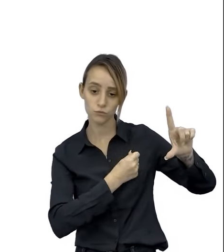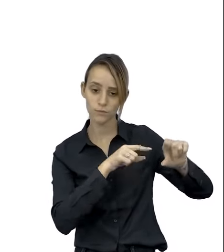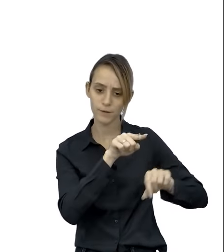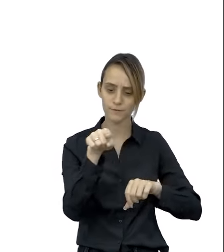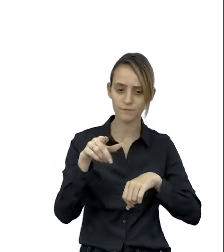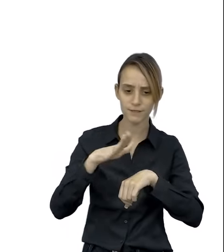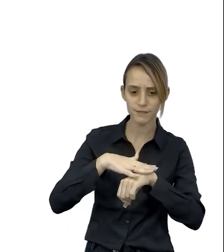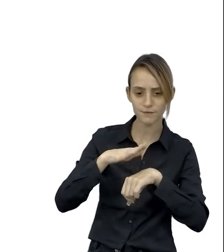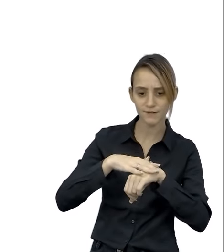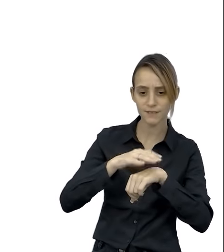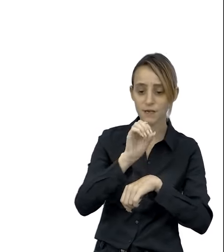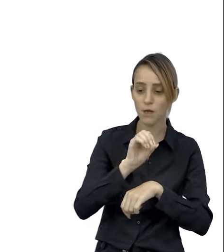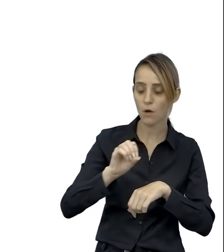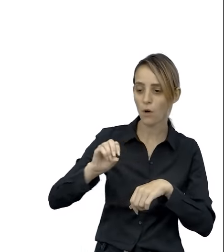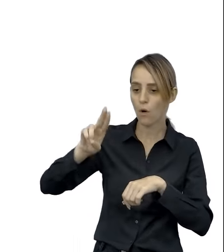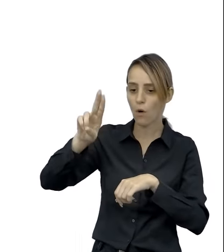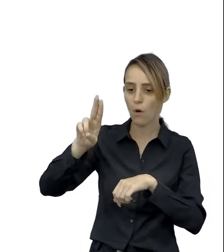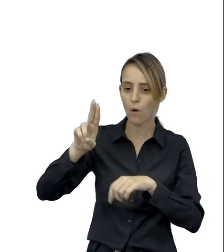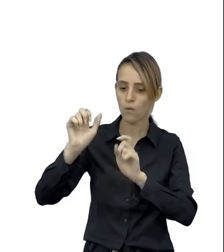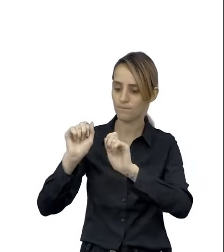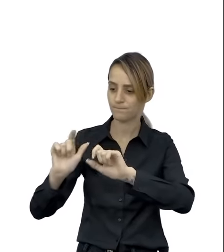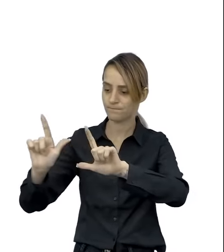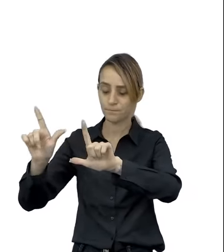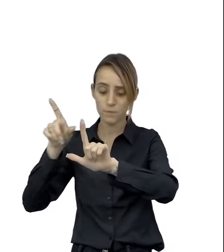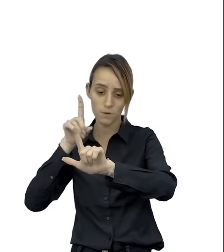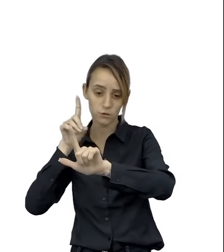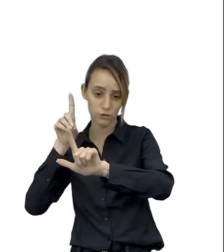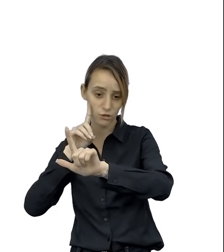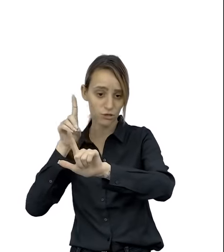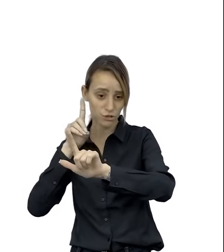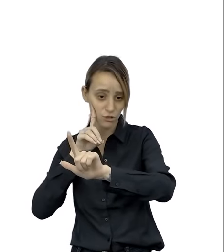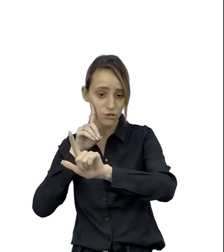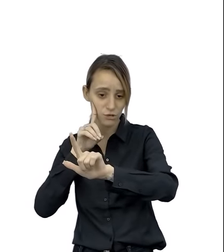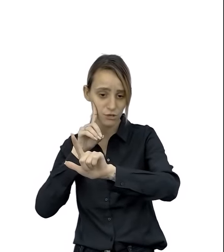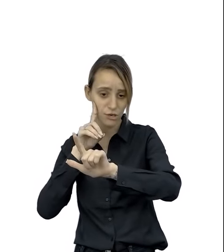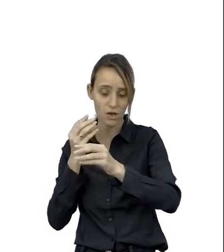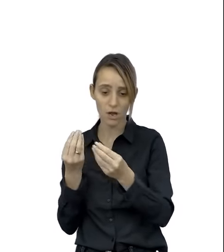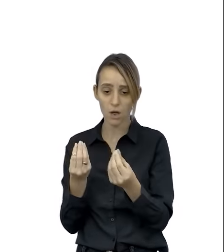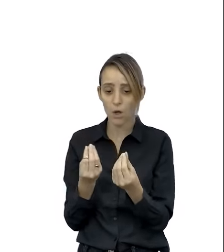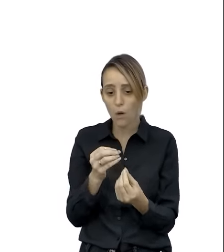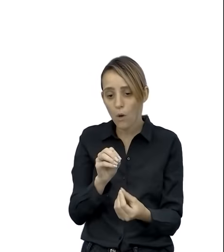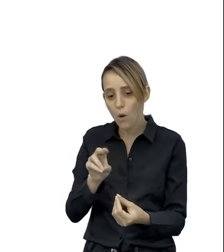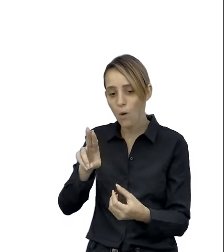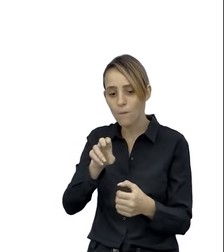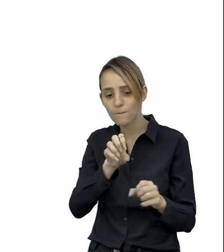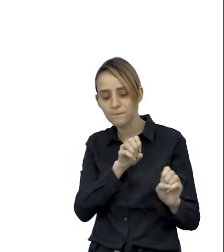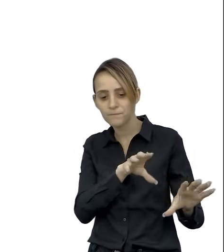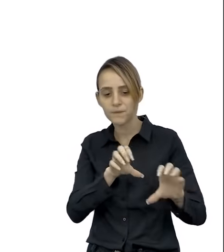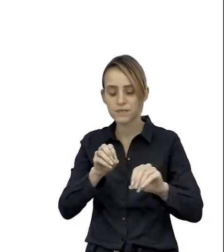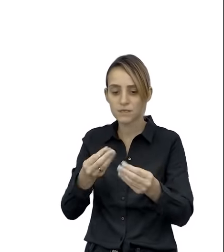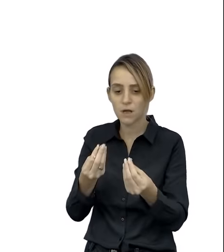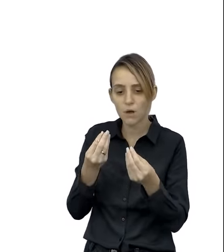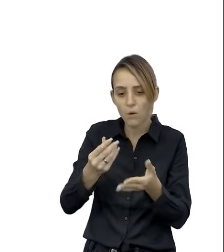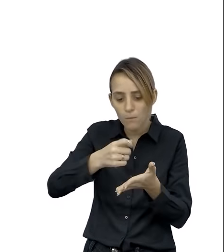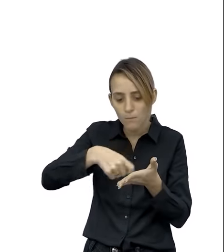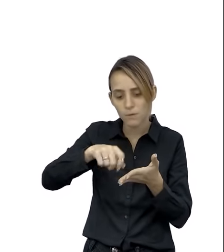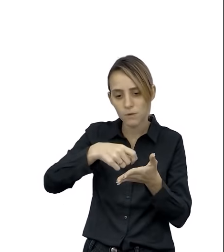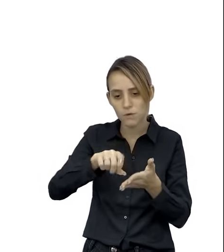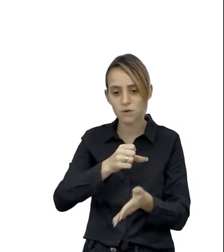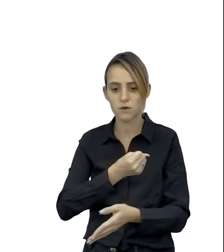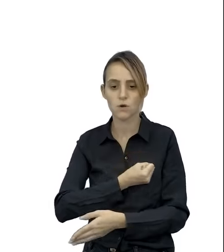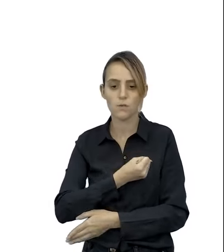seja o calendário, ou outras referências em relação à escrita, ao registro de números, são importantes